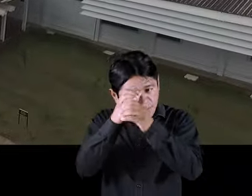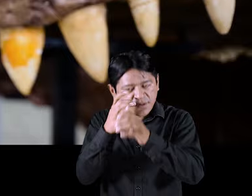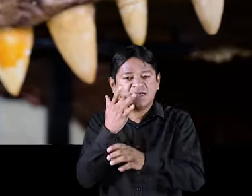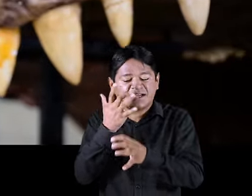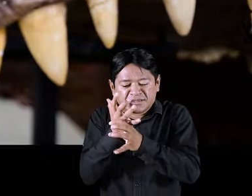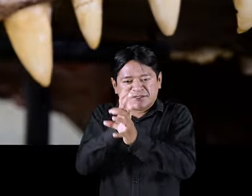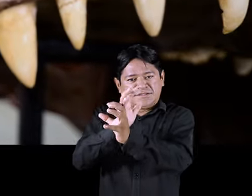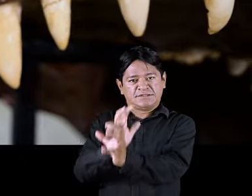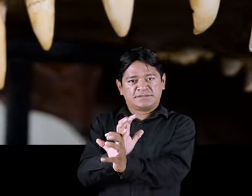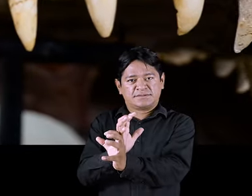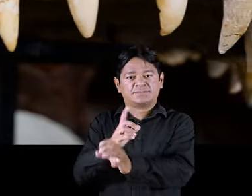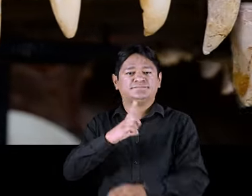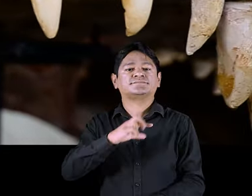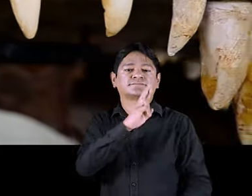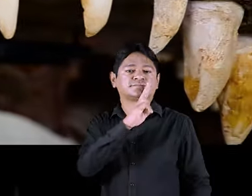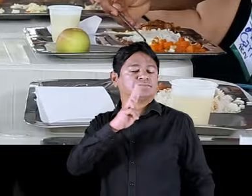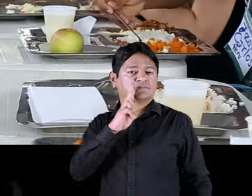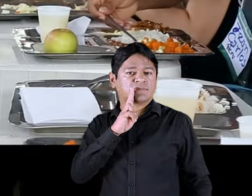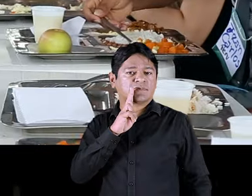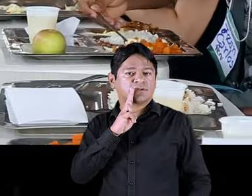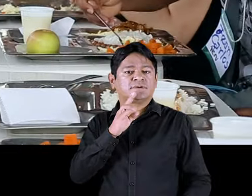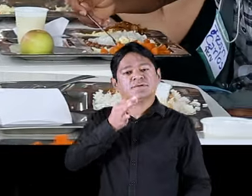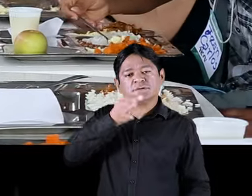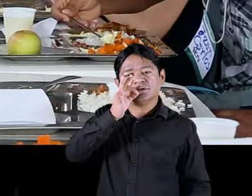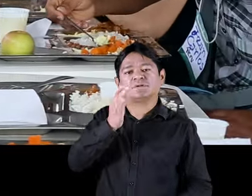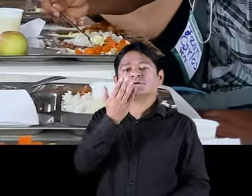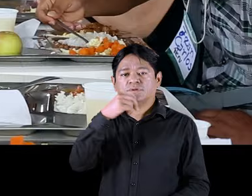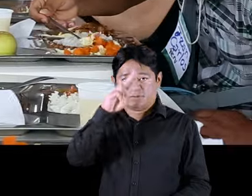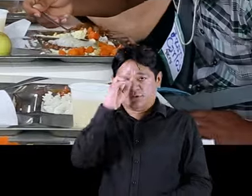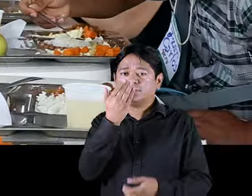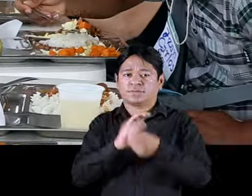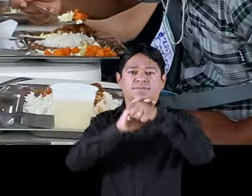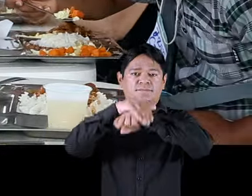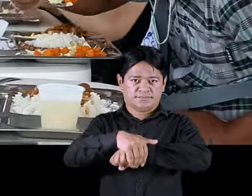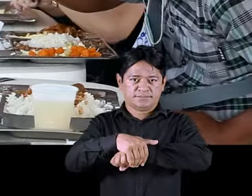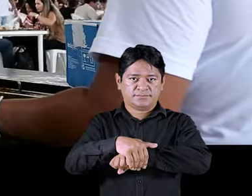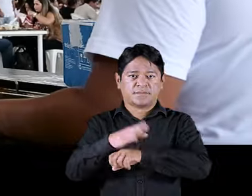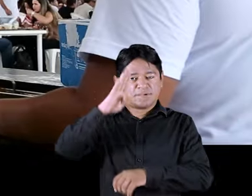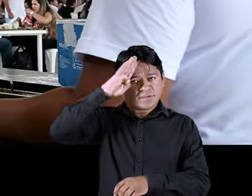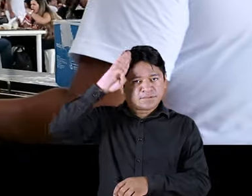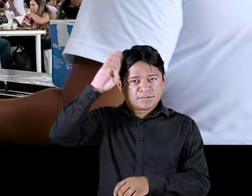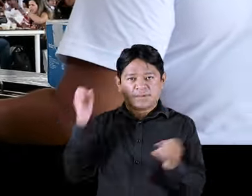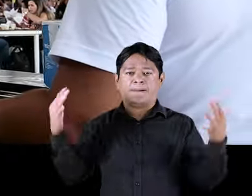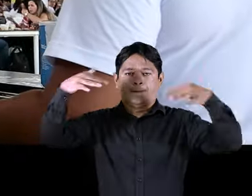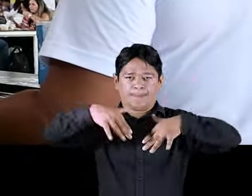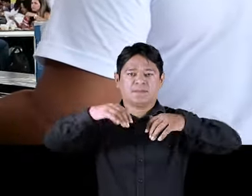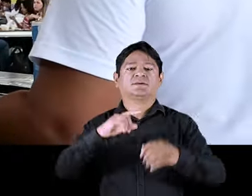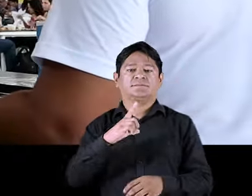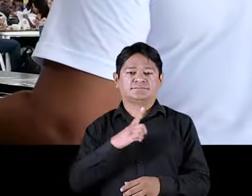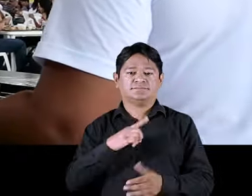Veterinária, Laboratório de Paleontologia. Restaurante universitário, que serve café da manhã, almoço e jantar à